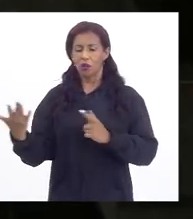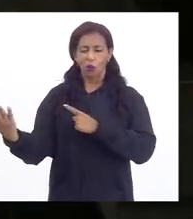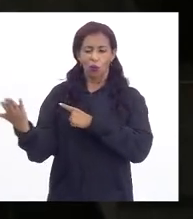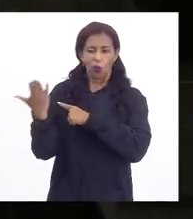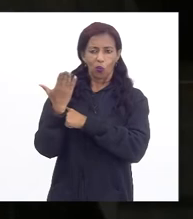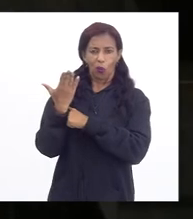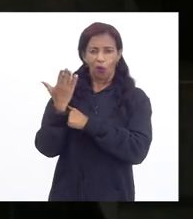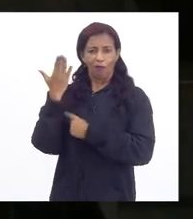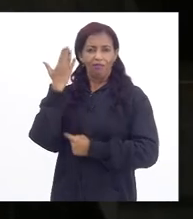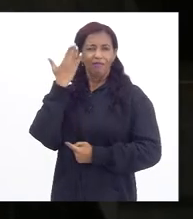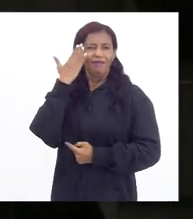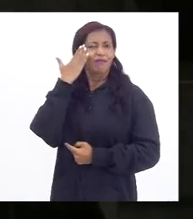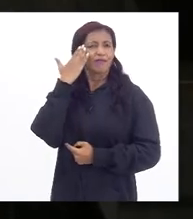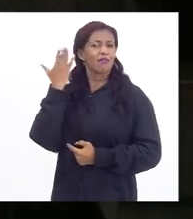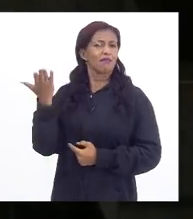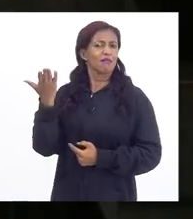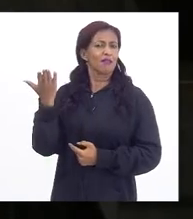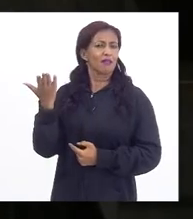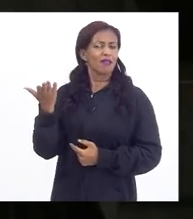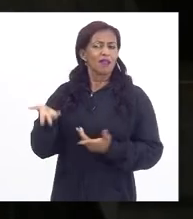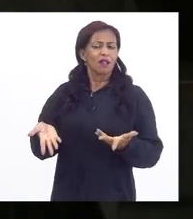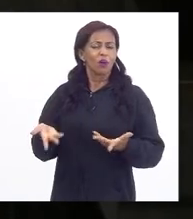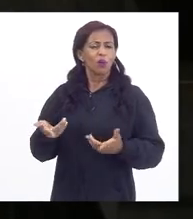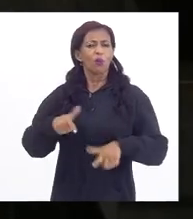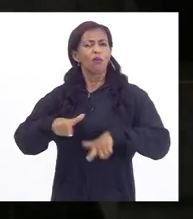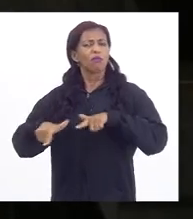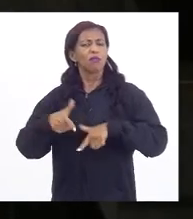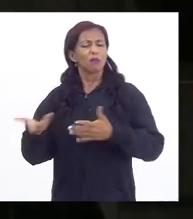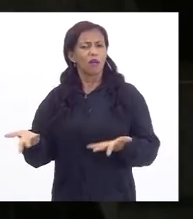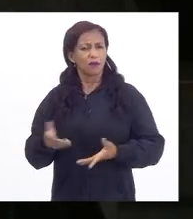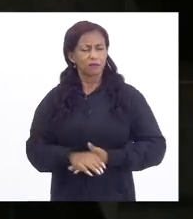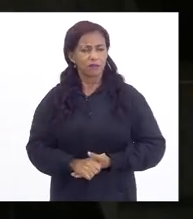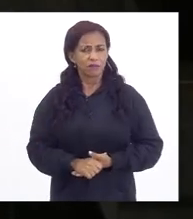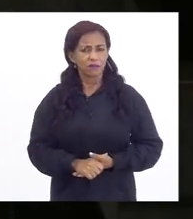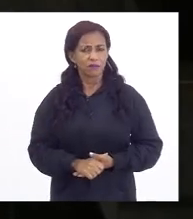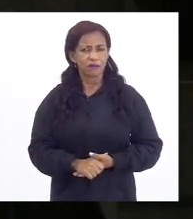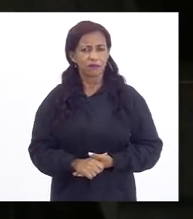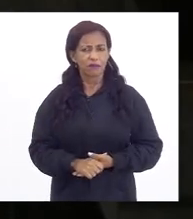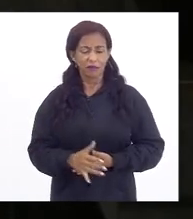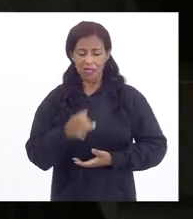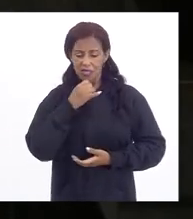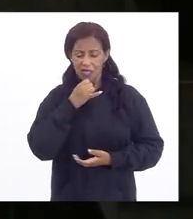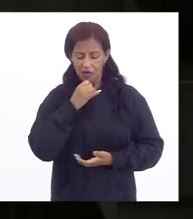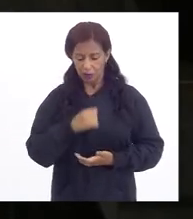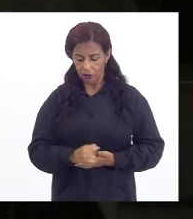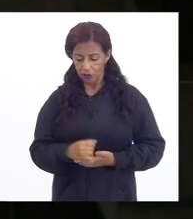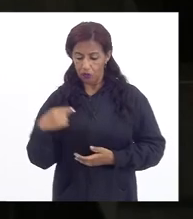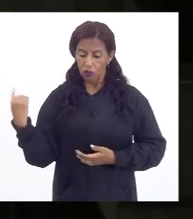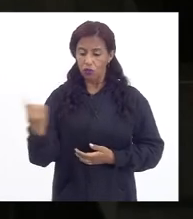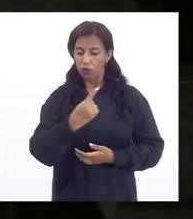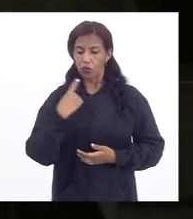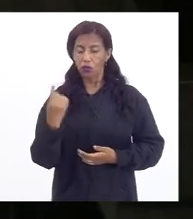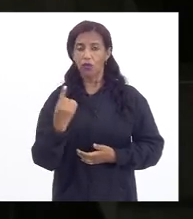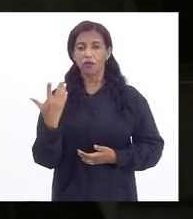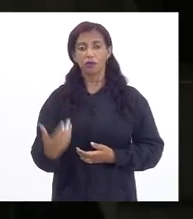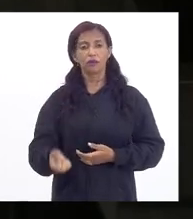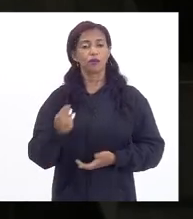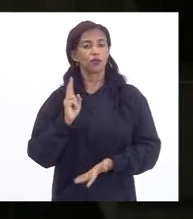ajudar a entender que papel cumprimos ali, né? Por exemplo, deputado Luiz Paulo, nós vamos continuar,